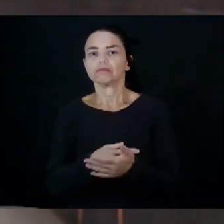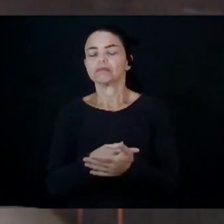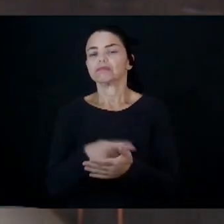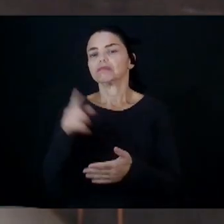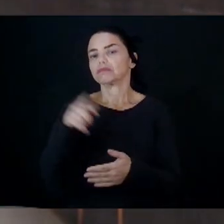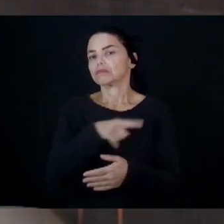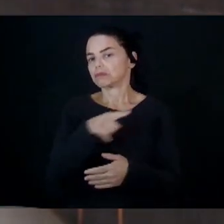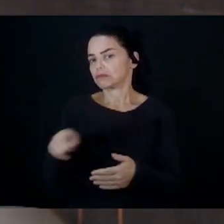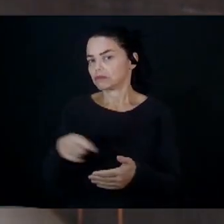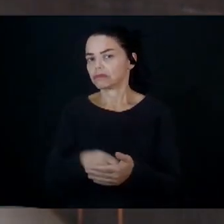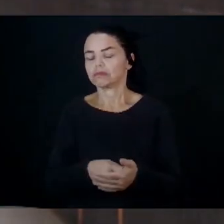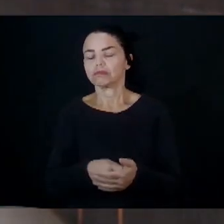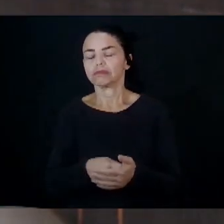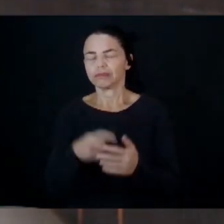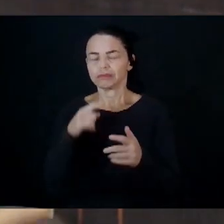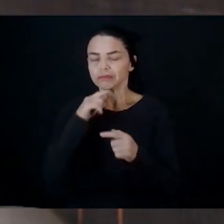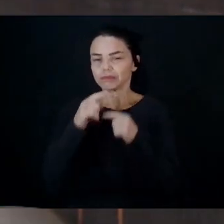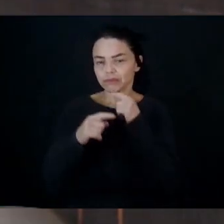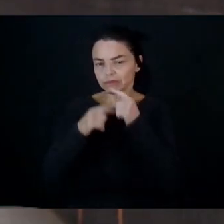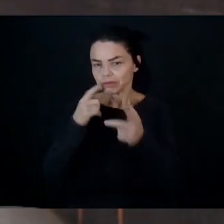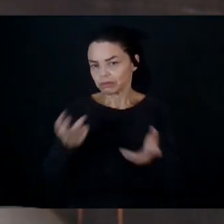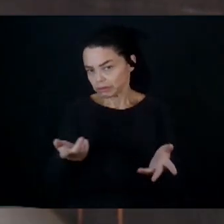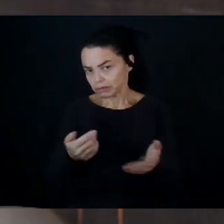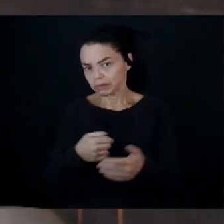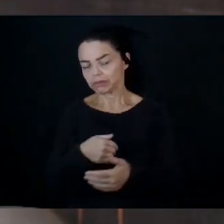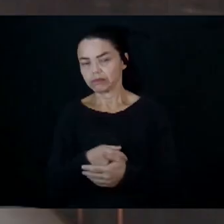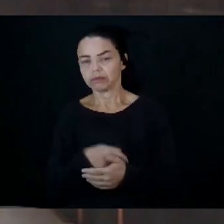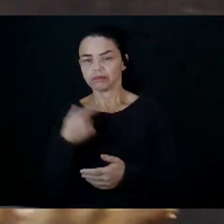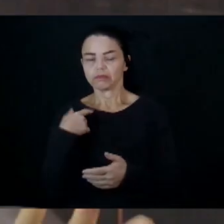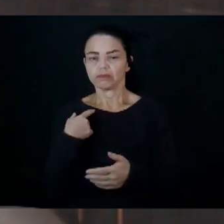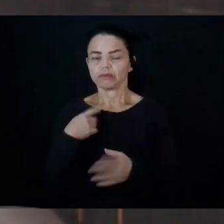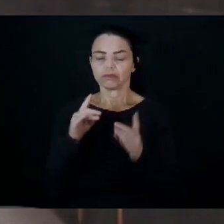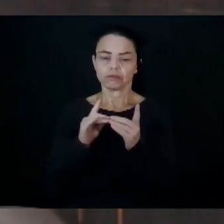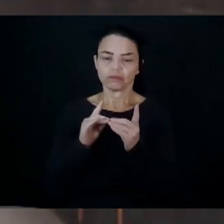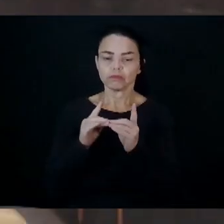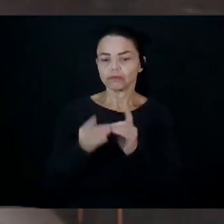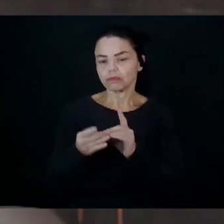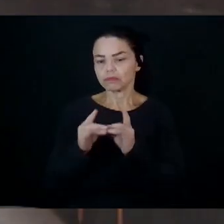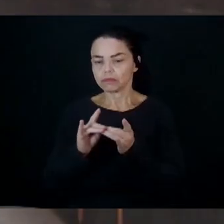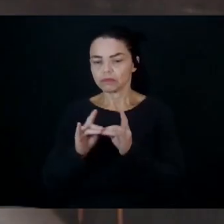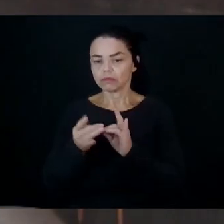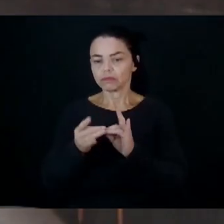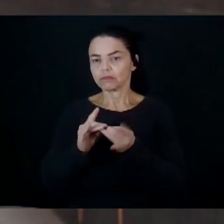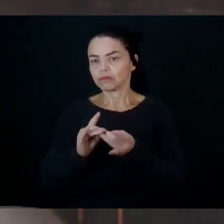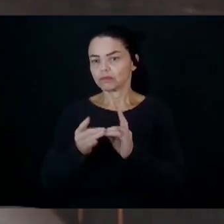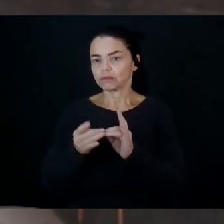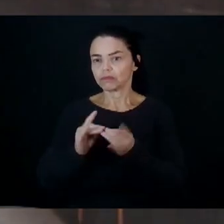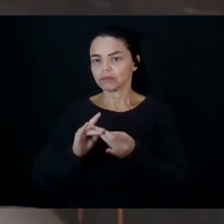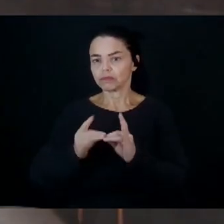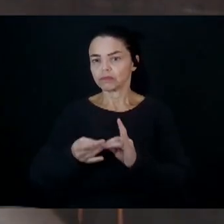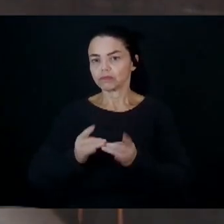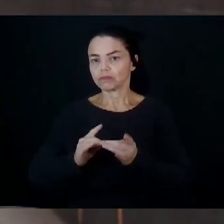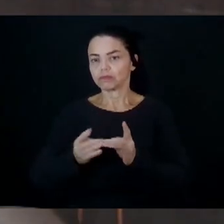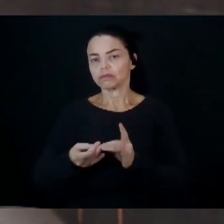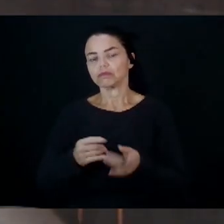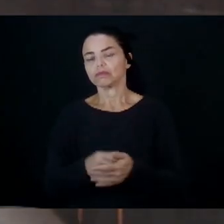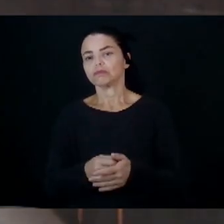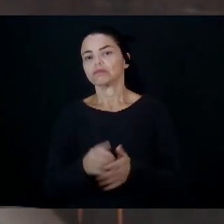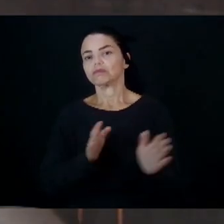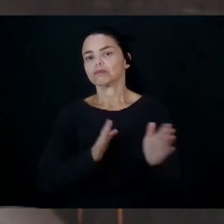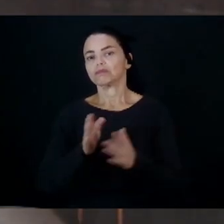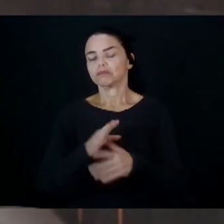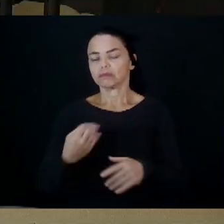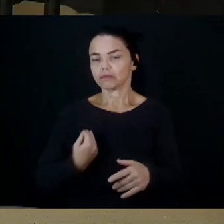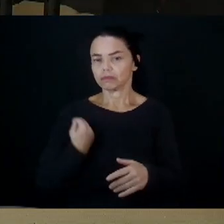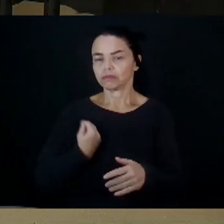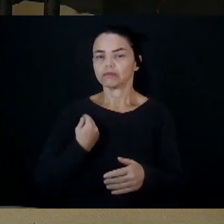essas questões e ver se tem uma questão hormonal envolvida, que pode ser da fase que a pessoa está do período da vida. É verdade,